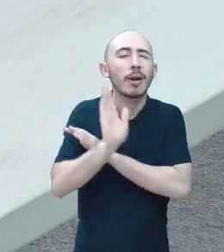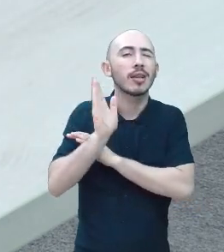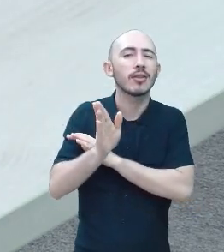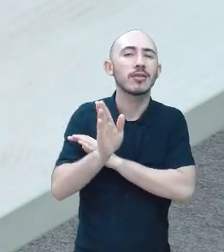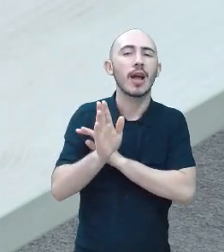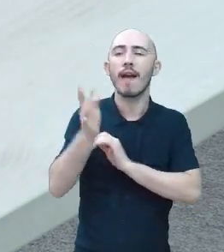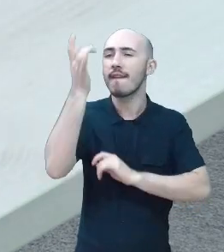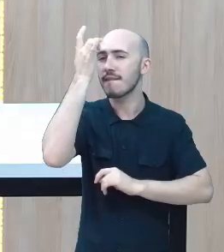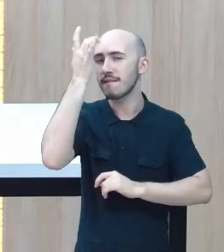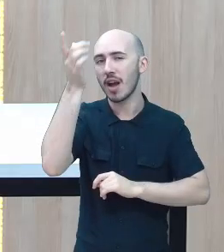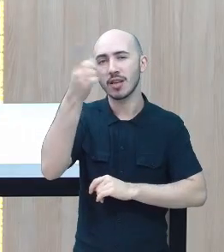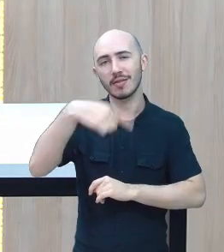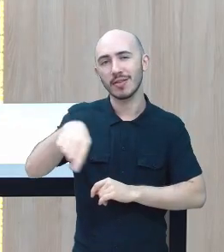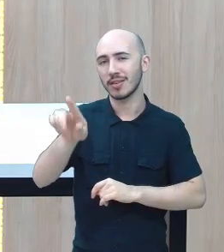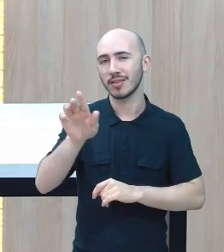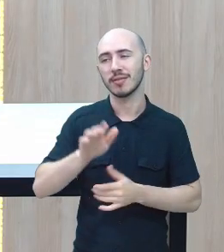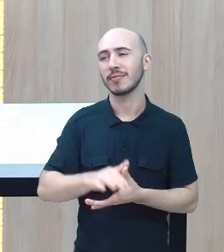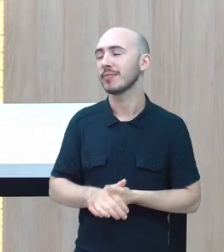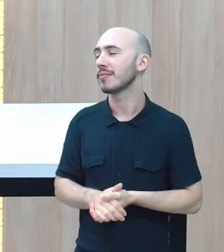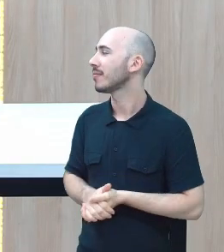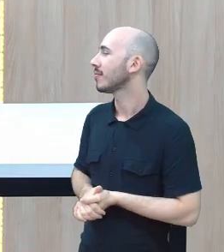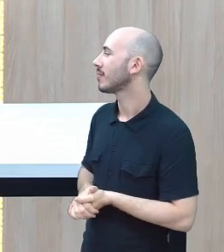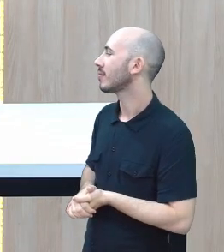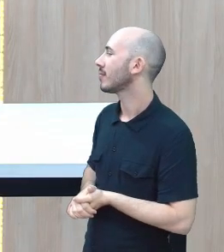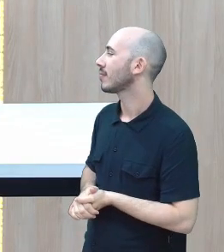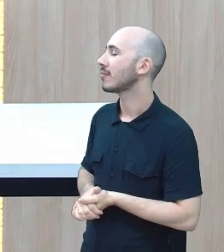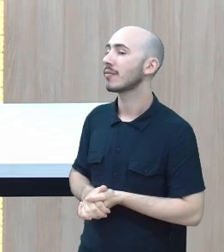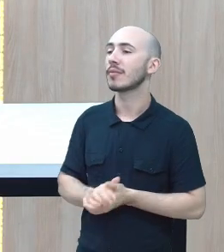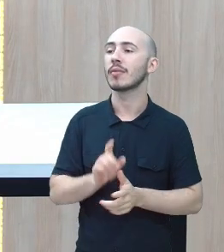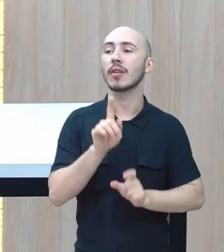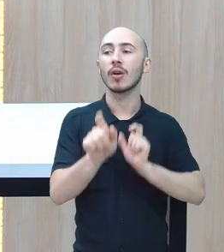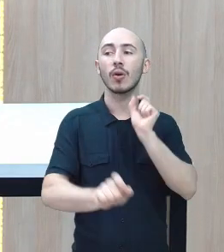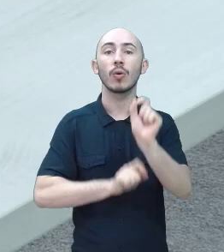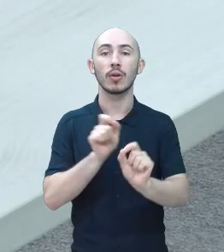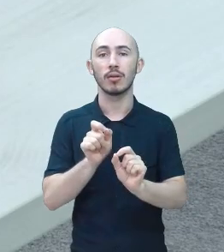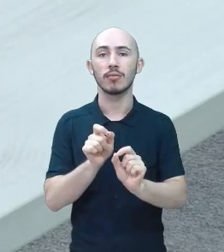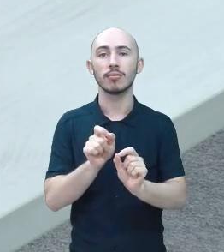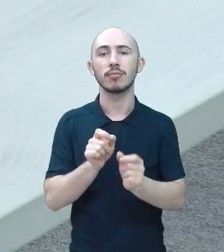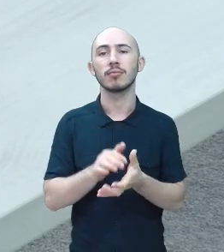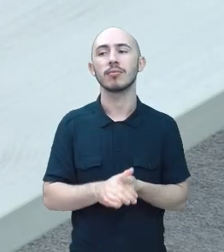bem facilzinho. Vocês vão dobrar aqui, ó.